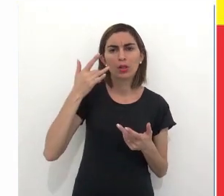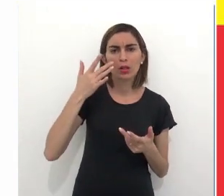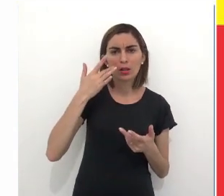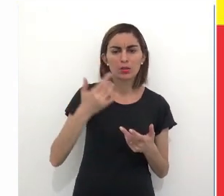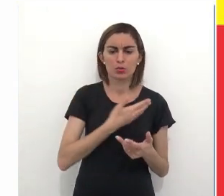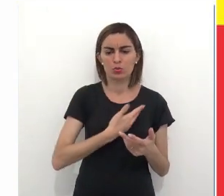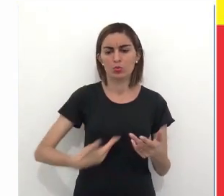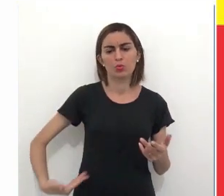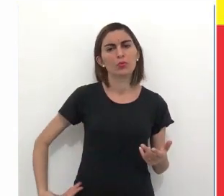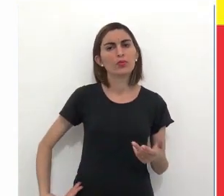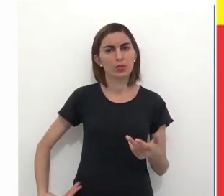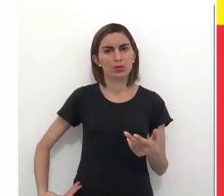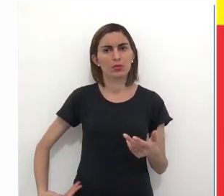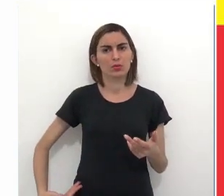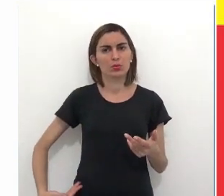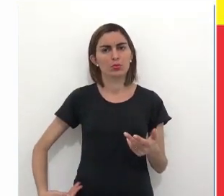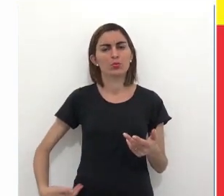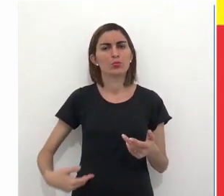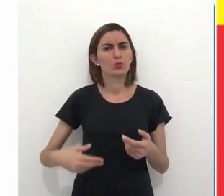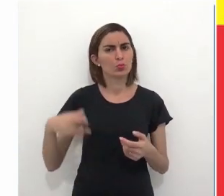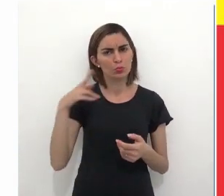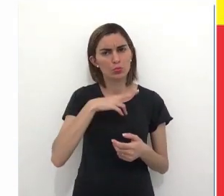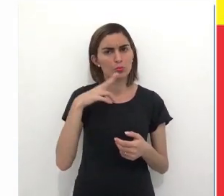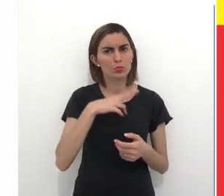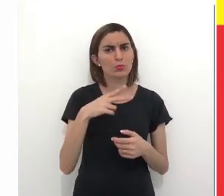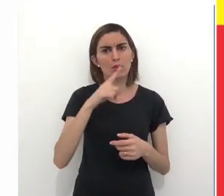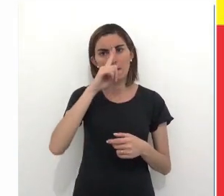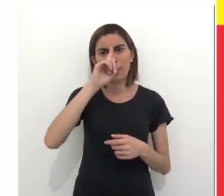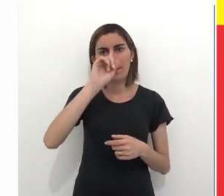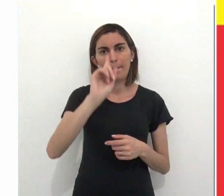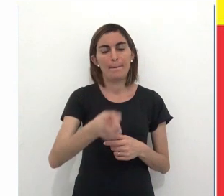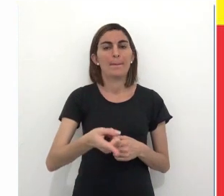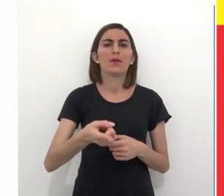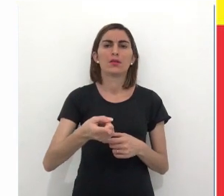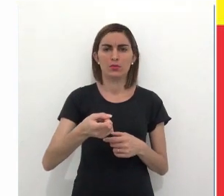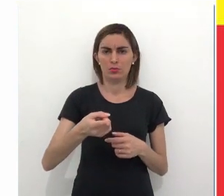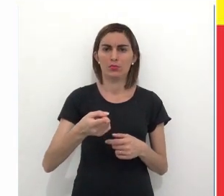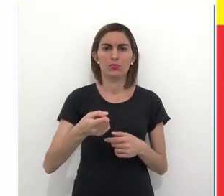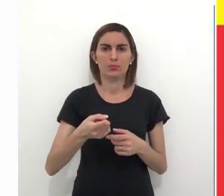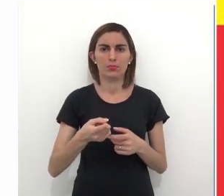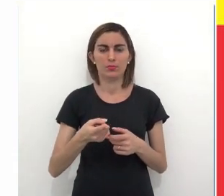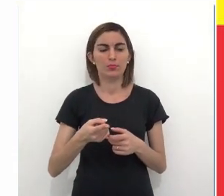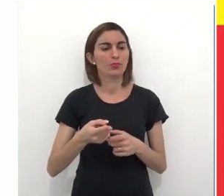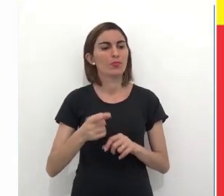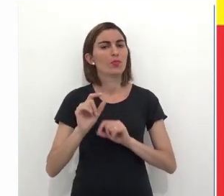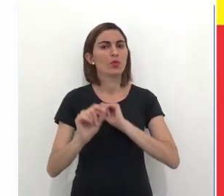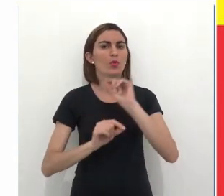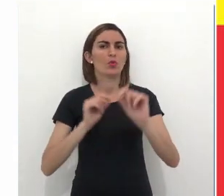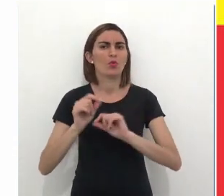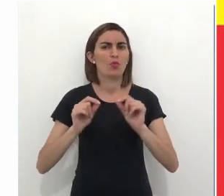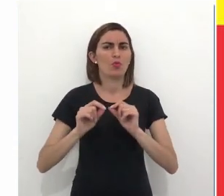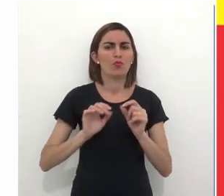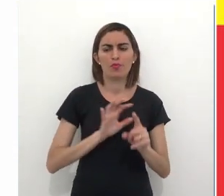Fortaleza e o governo imediatamente mandou forças